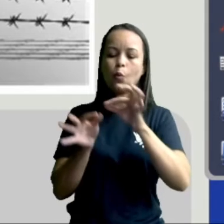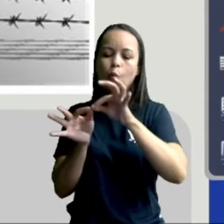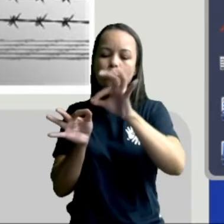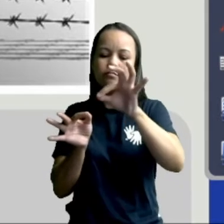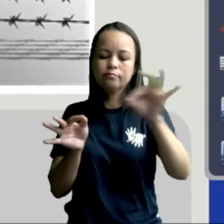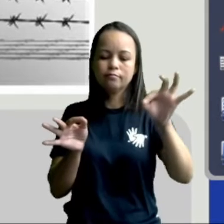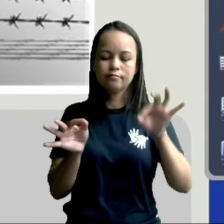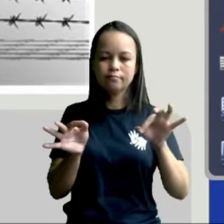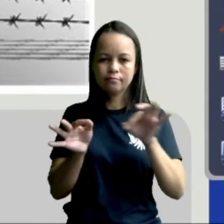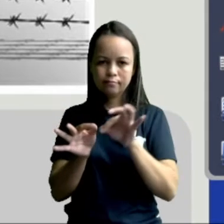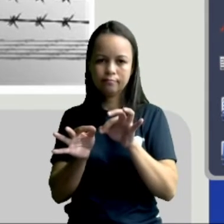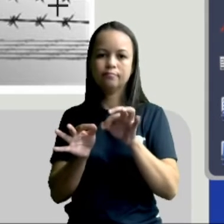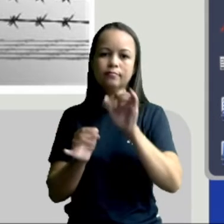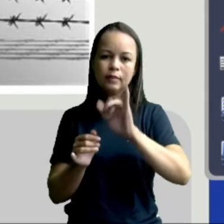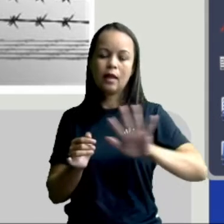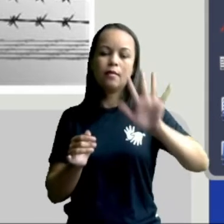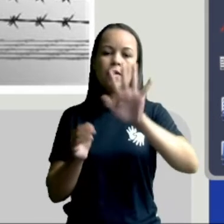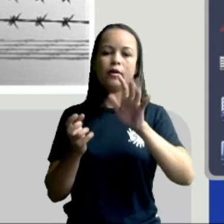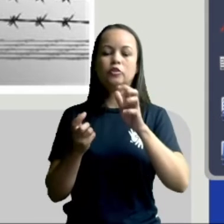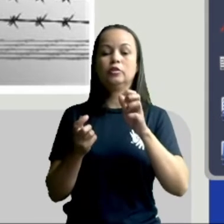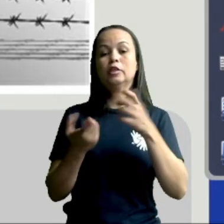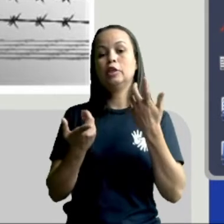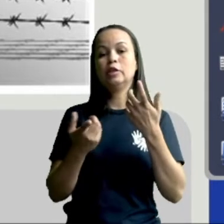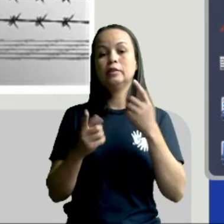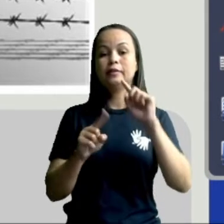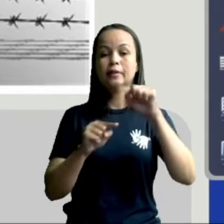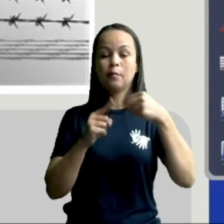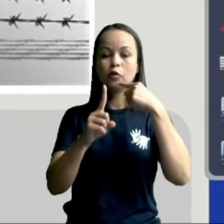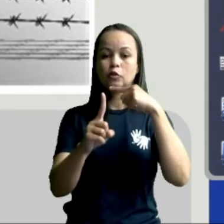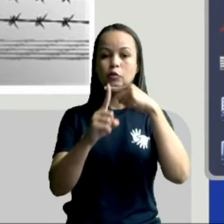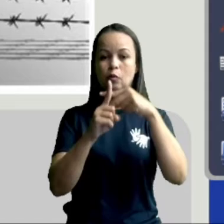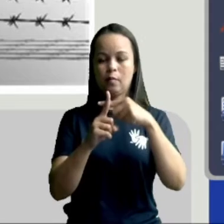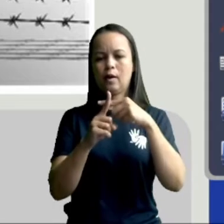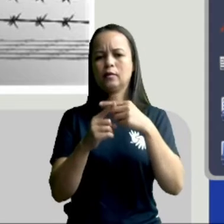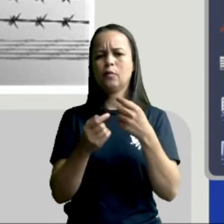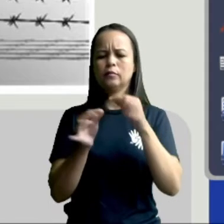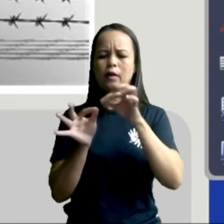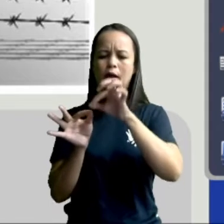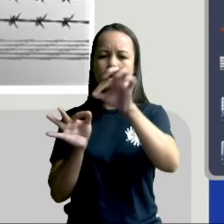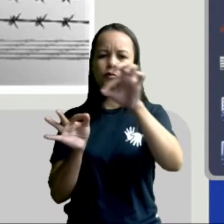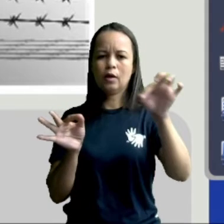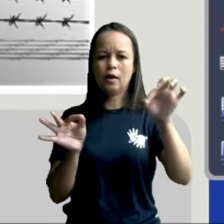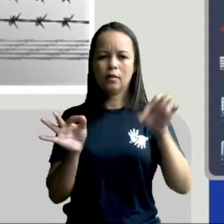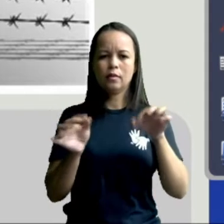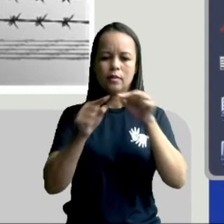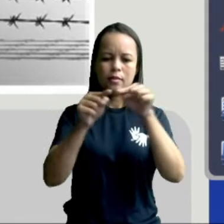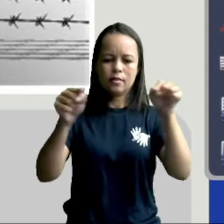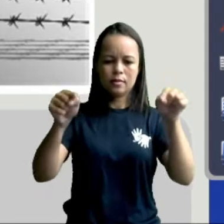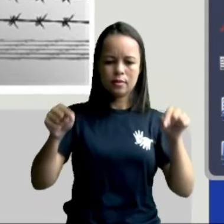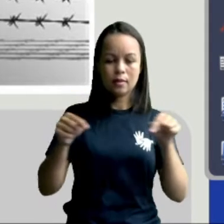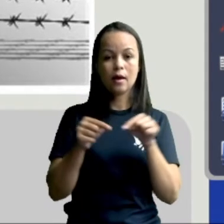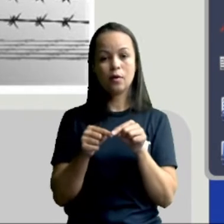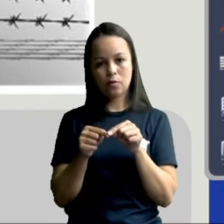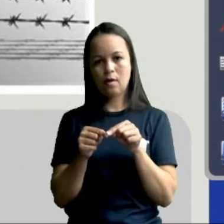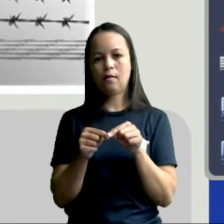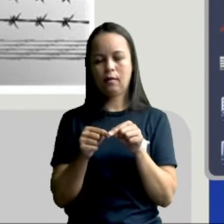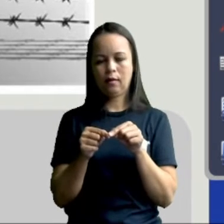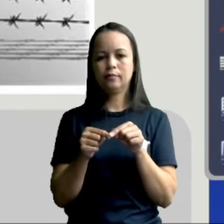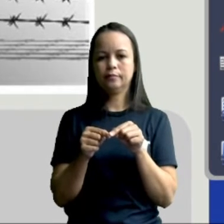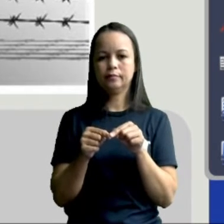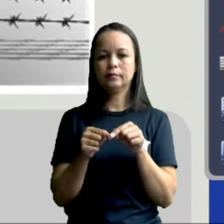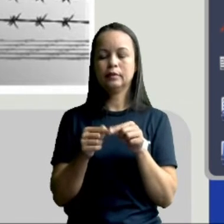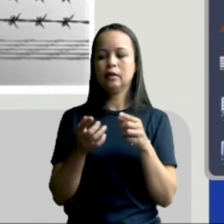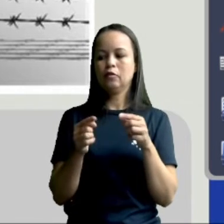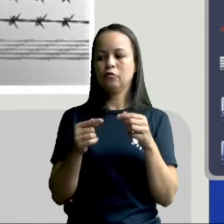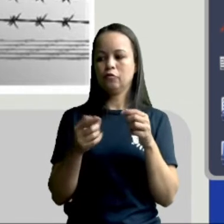E o perímetro é somar os 4 lados. Não é um terreno retangular? Então, a gente tem aqui um terreno